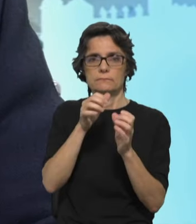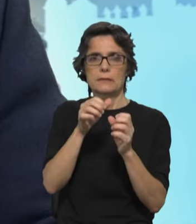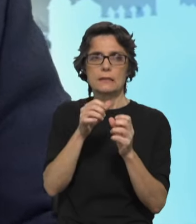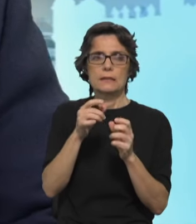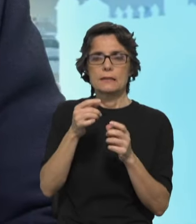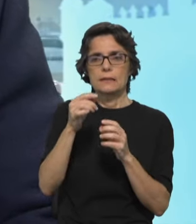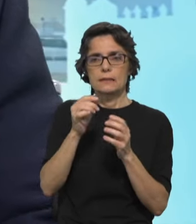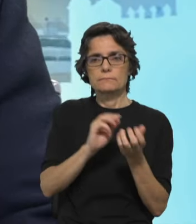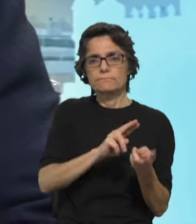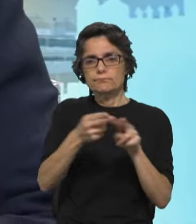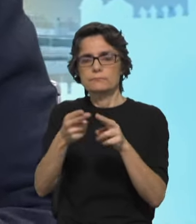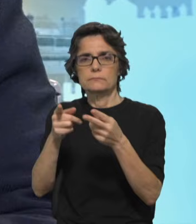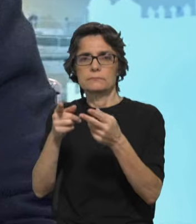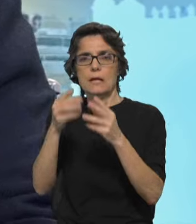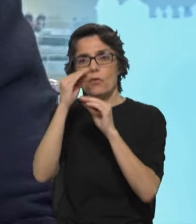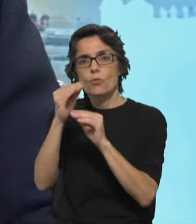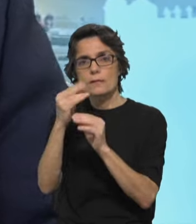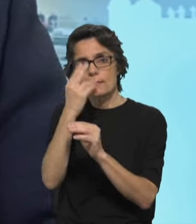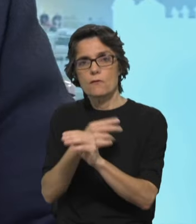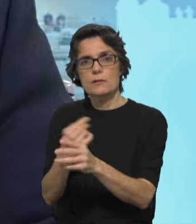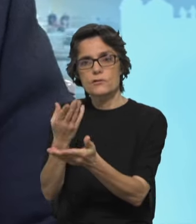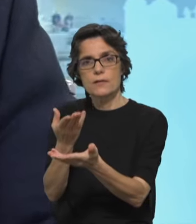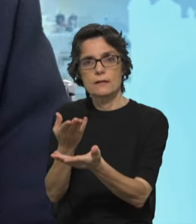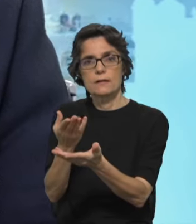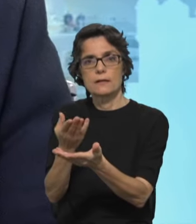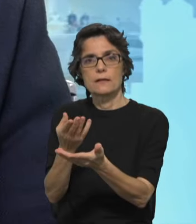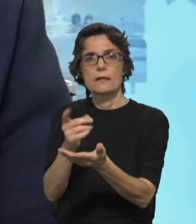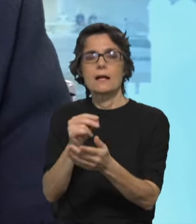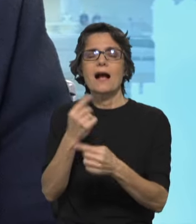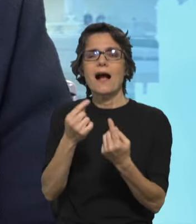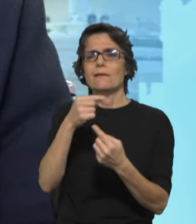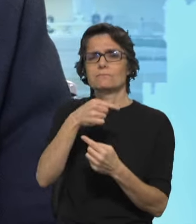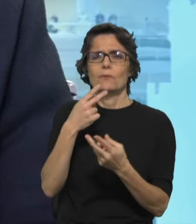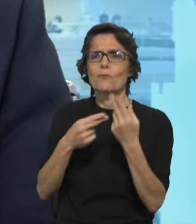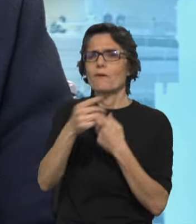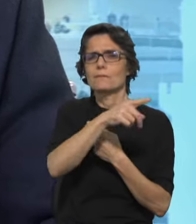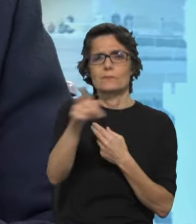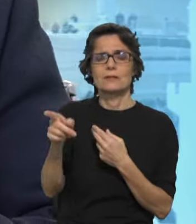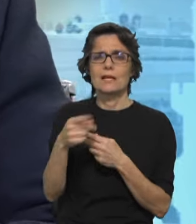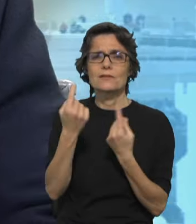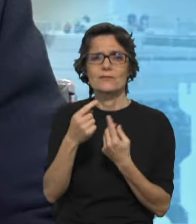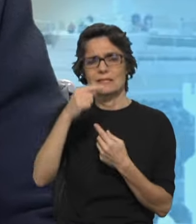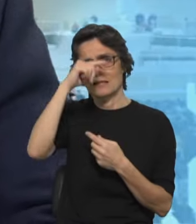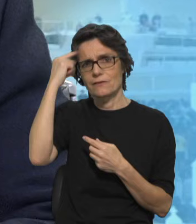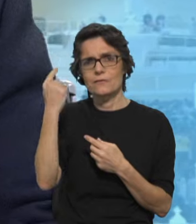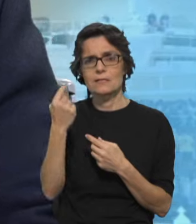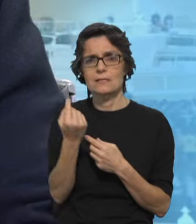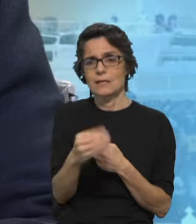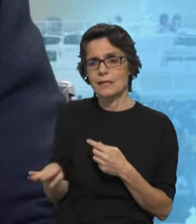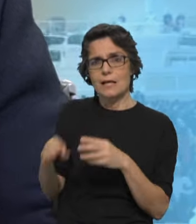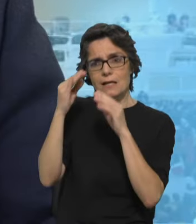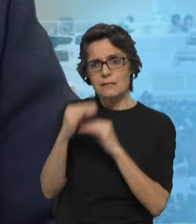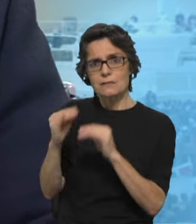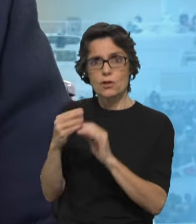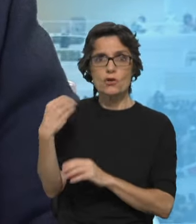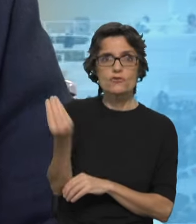exemplo. Uma das queixas, ou um dos lamentos quase gerais, a dificuldade, às vezes, de iniciarmos as crianças, os adolescentes